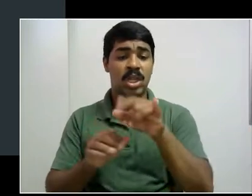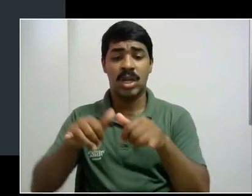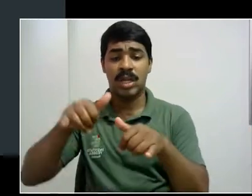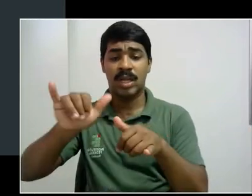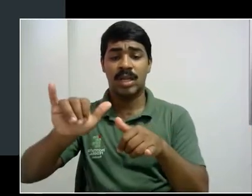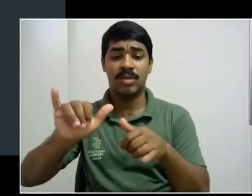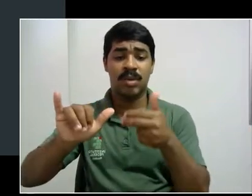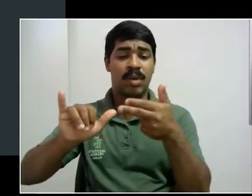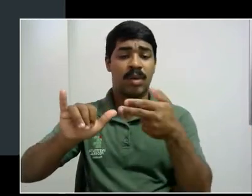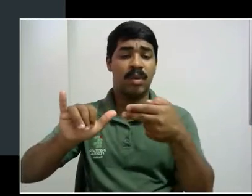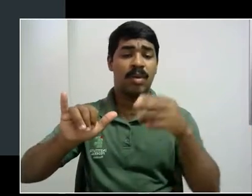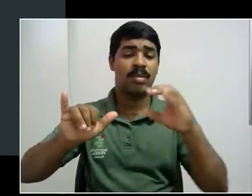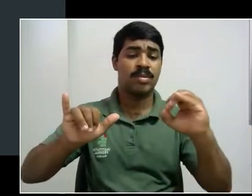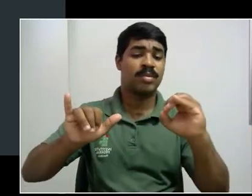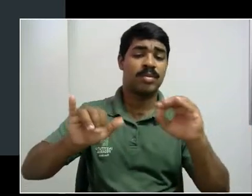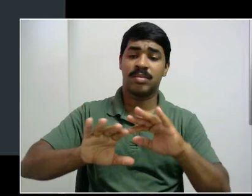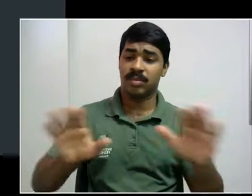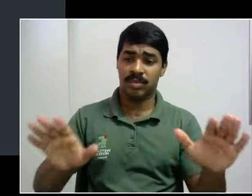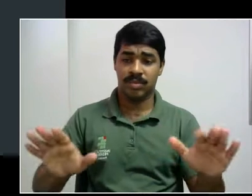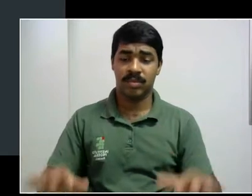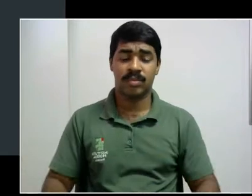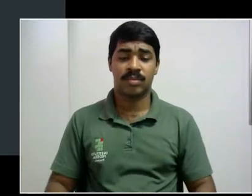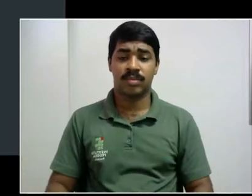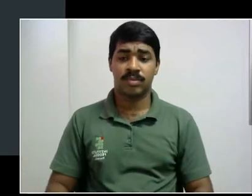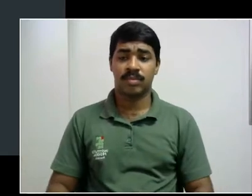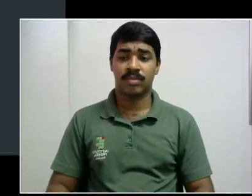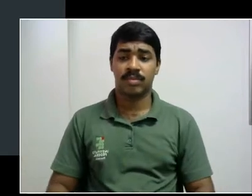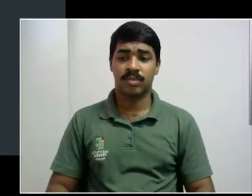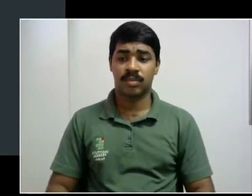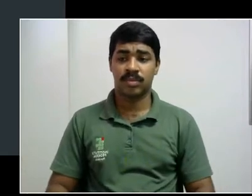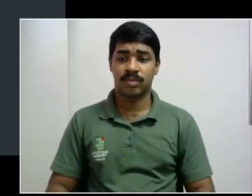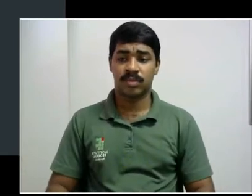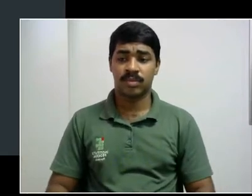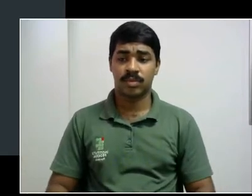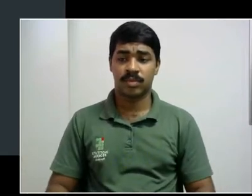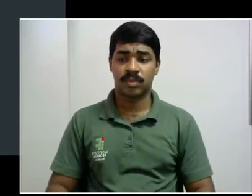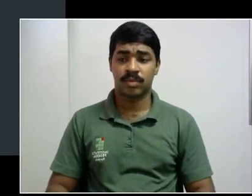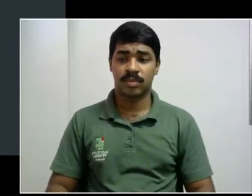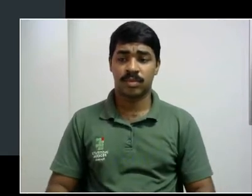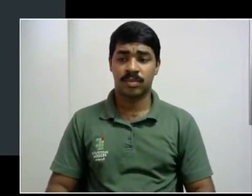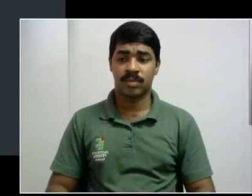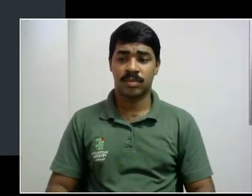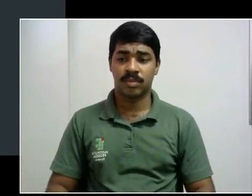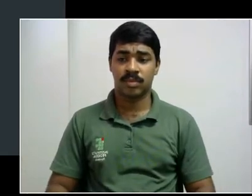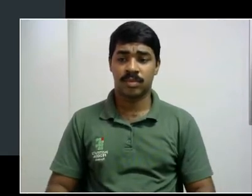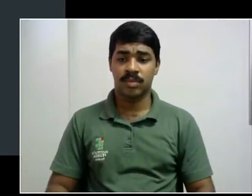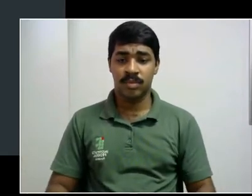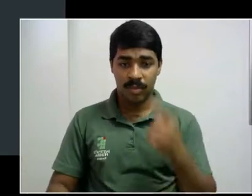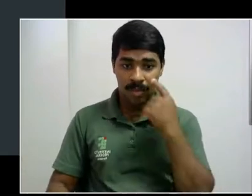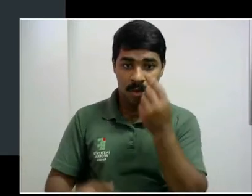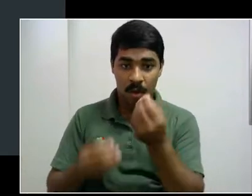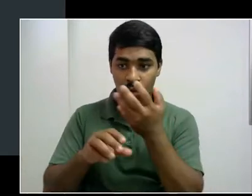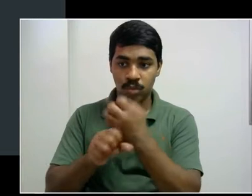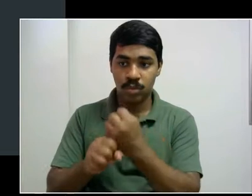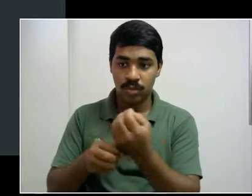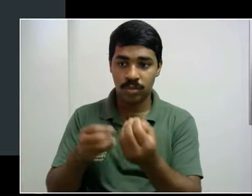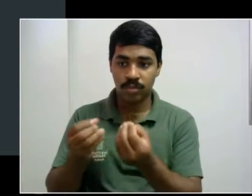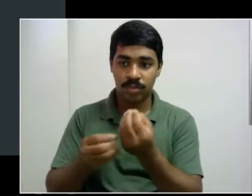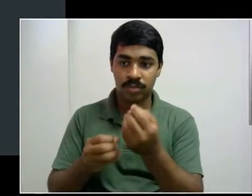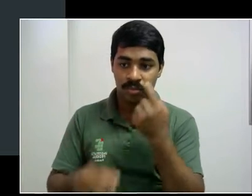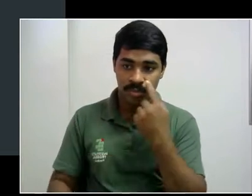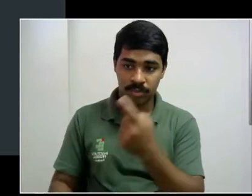igual a zero e encontrar os valor do x. Né? Então bora ver aqui assim, ó. Zero da função, quero calcular o zero dessa função aqui. Ó. Y é igual